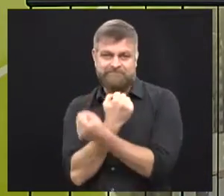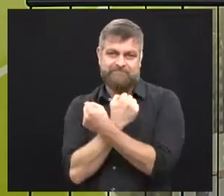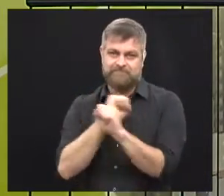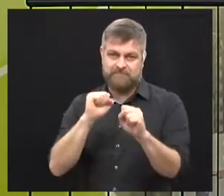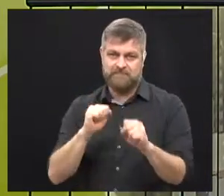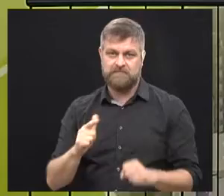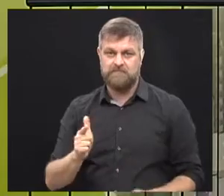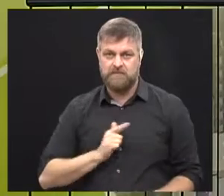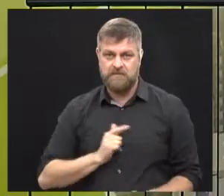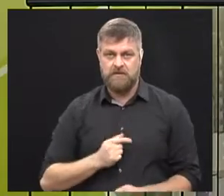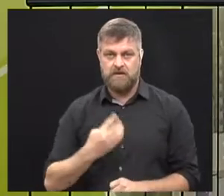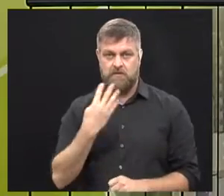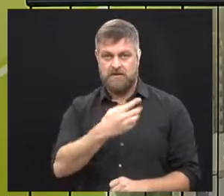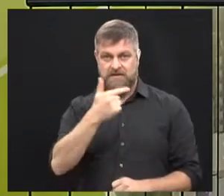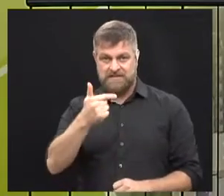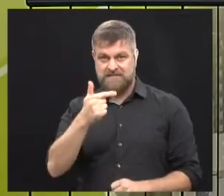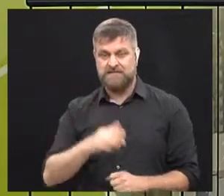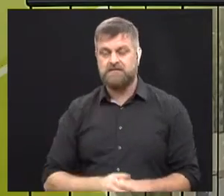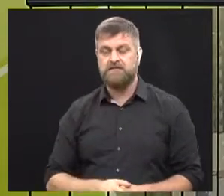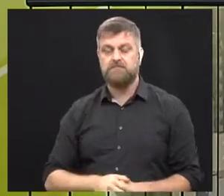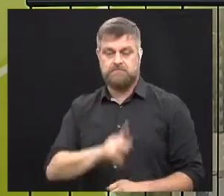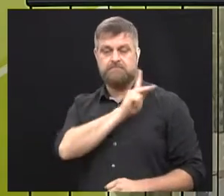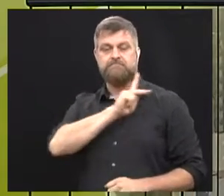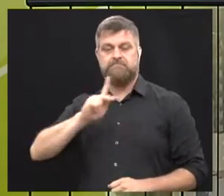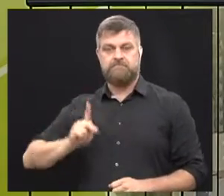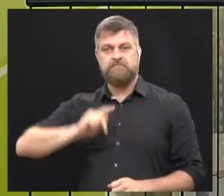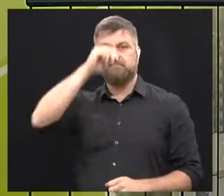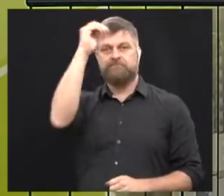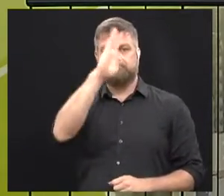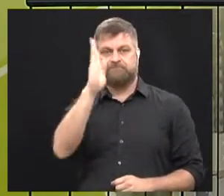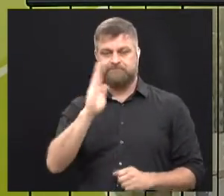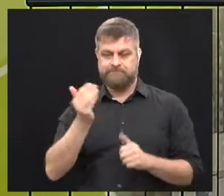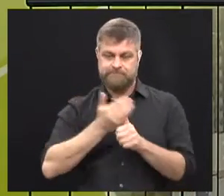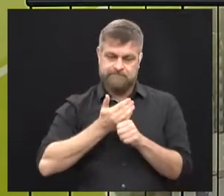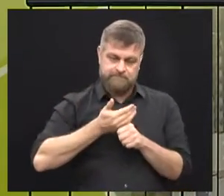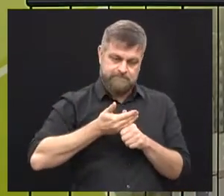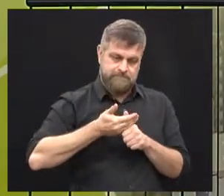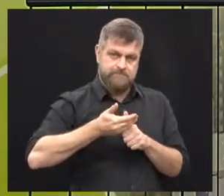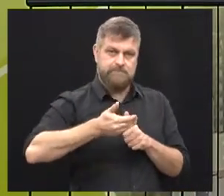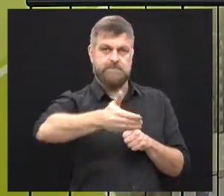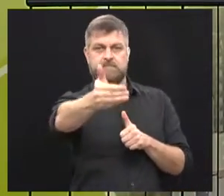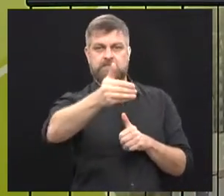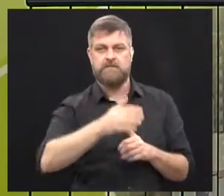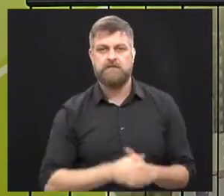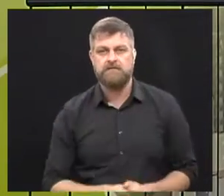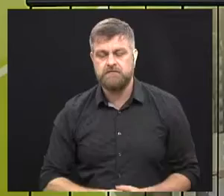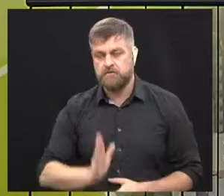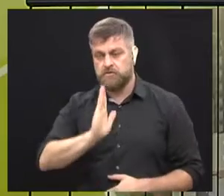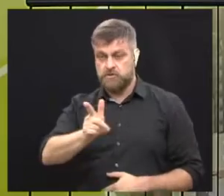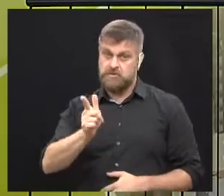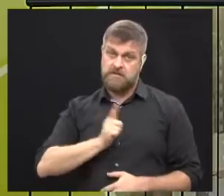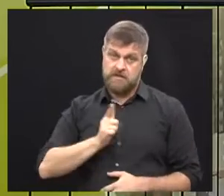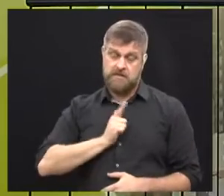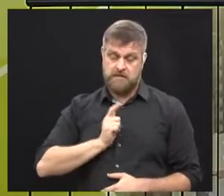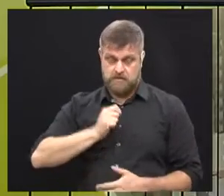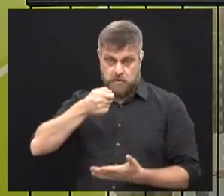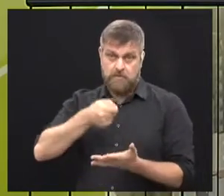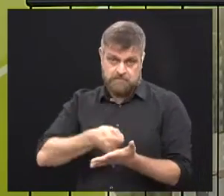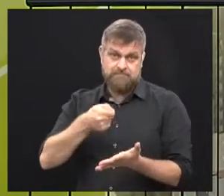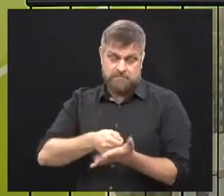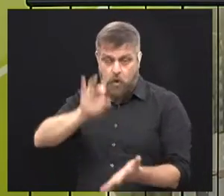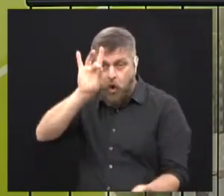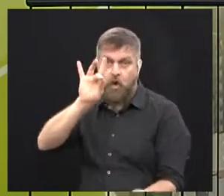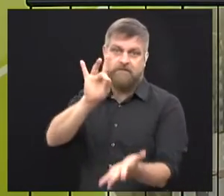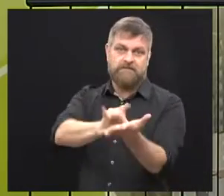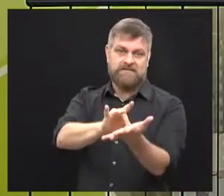o 42º a exercer essa função de presidente do Brasil. Como já temos essa confirmação do